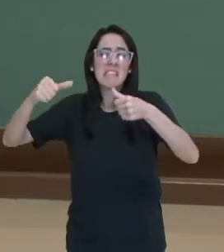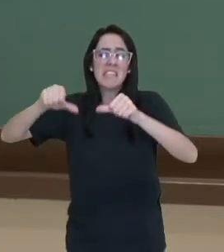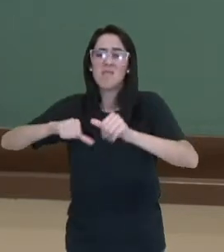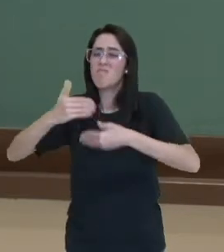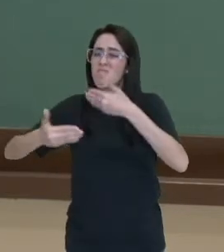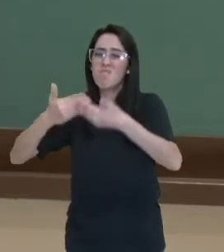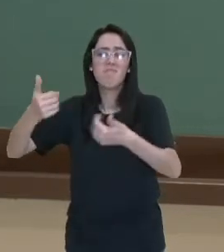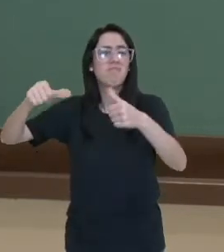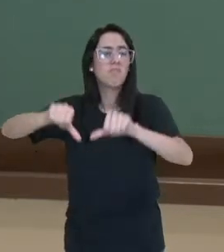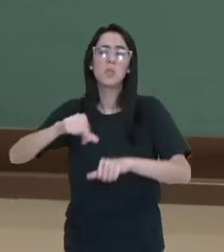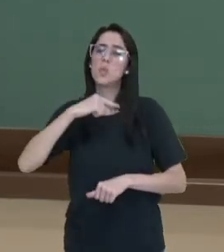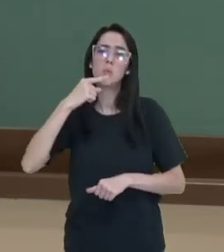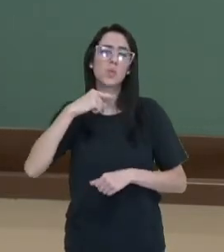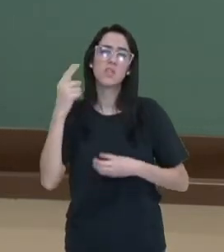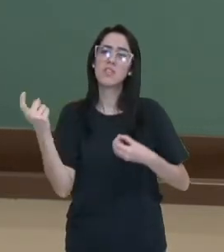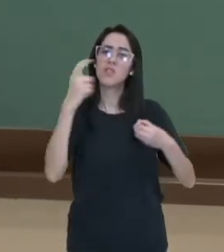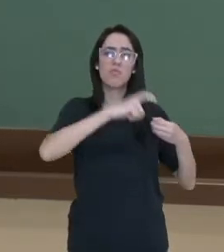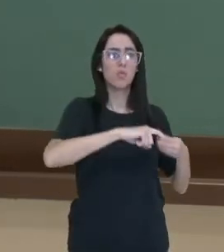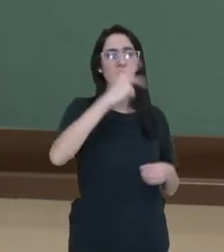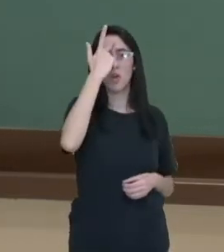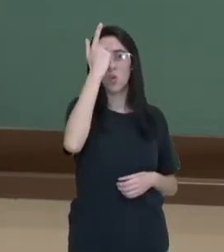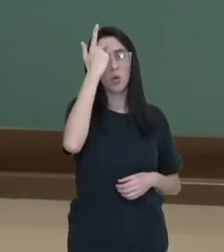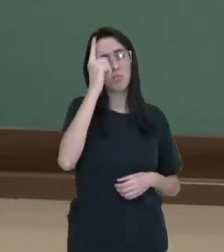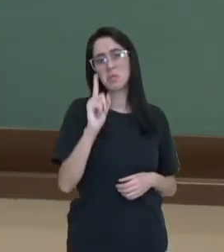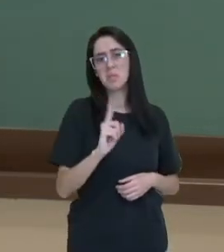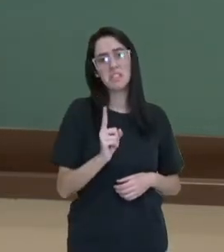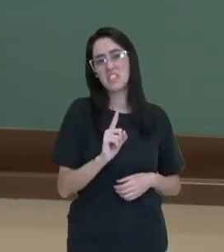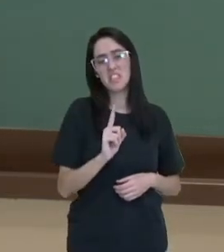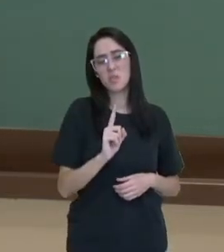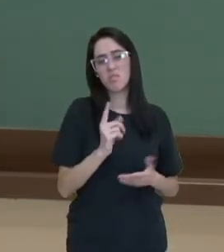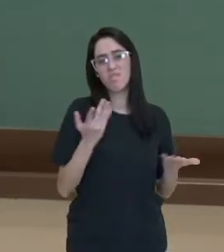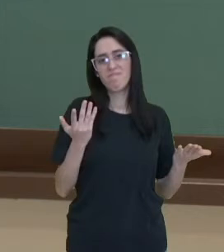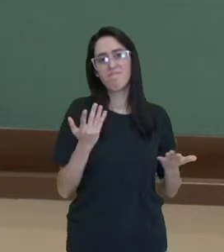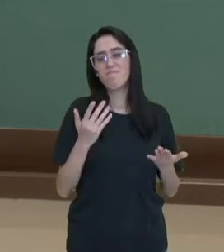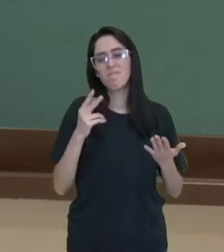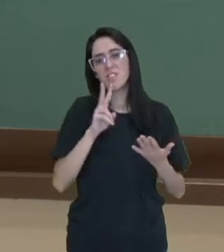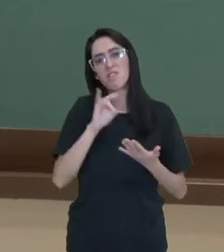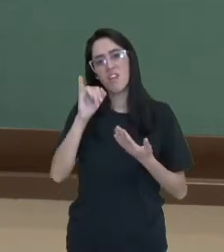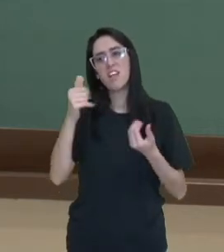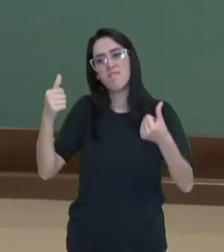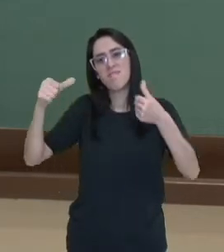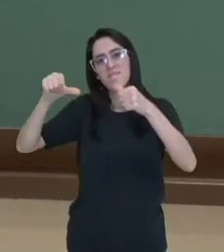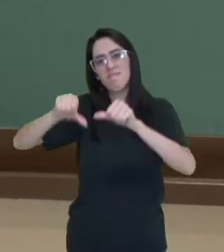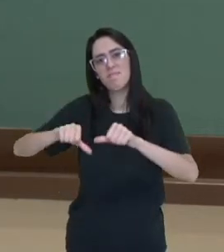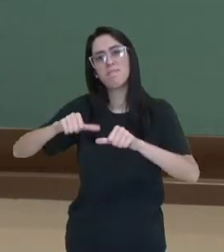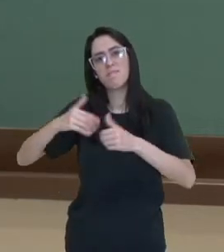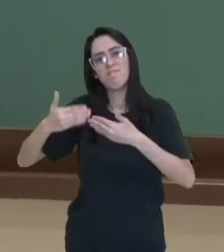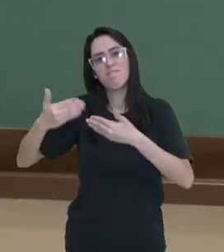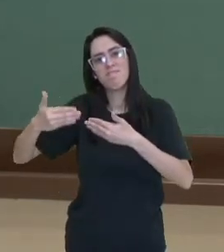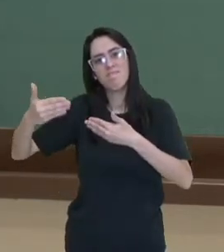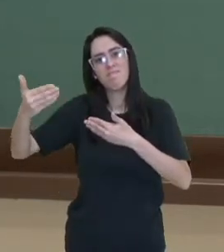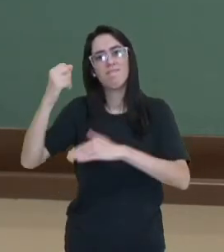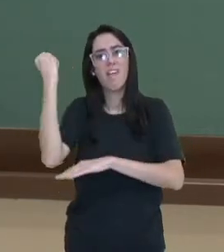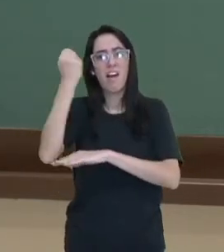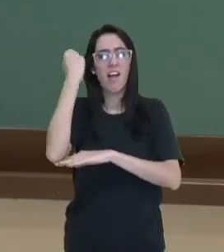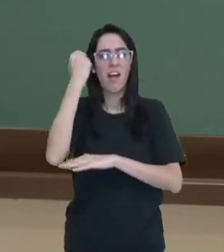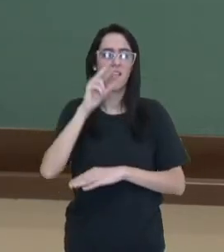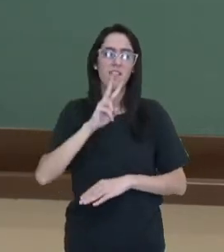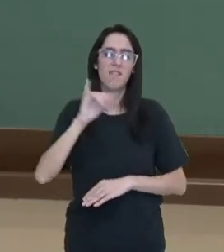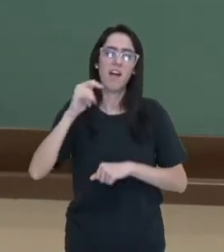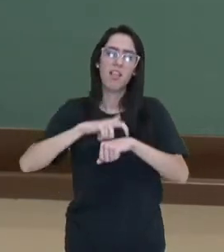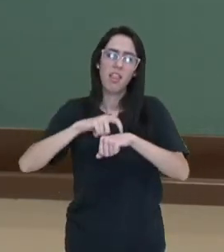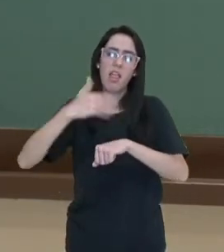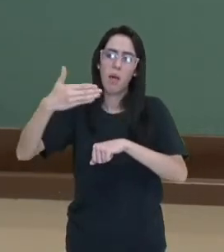que fazer, ele não consegue reverter o quadro e ele só tende sempre a ser mais grave conforme o